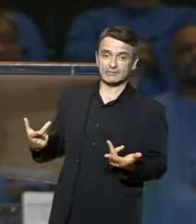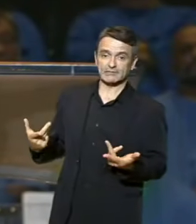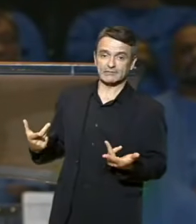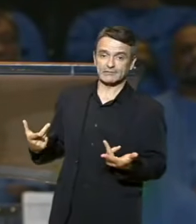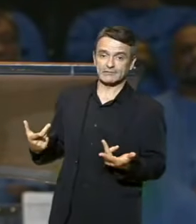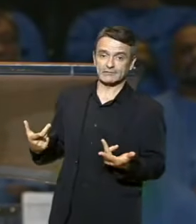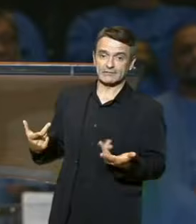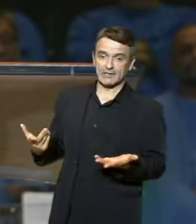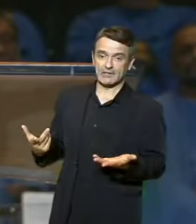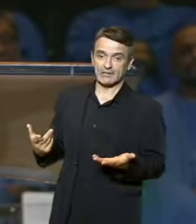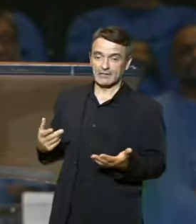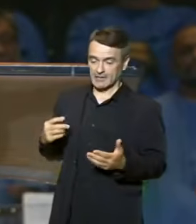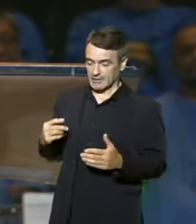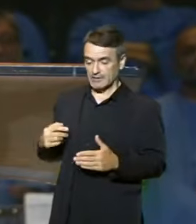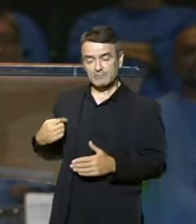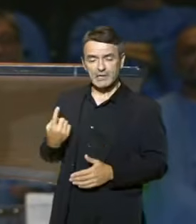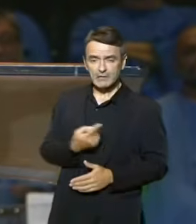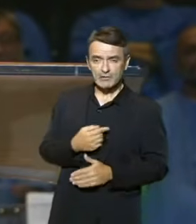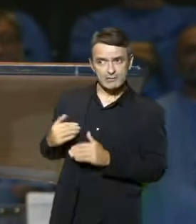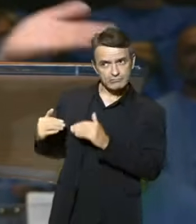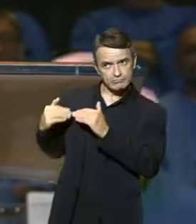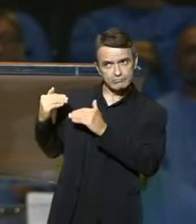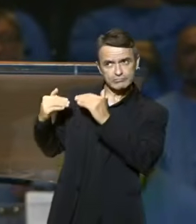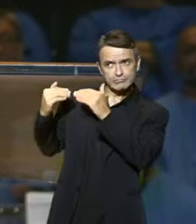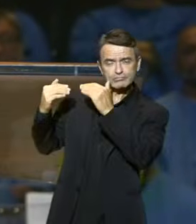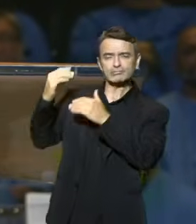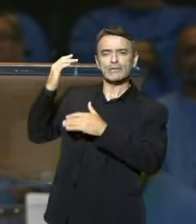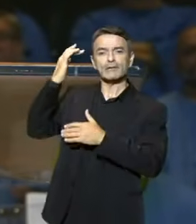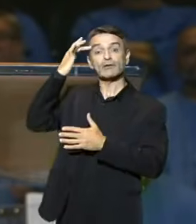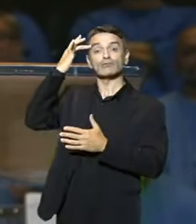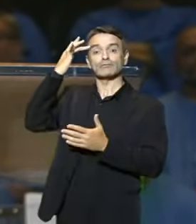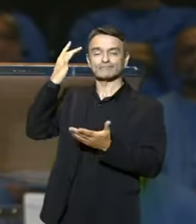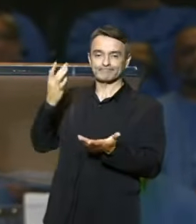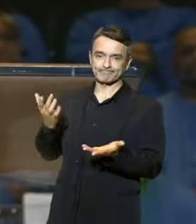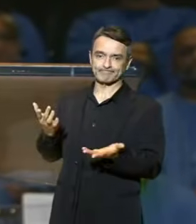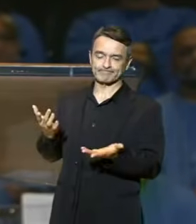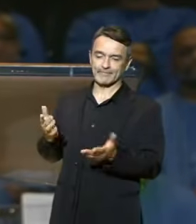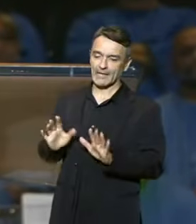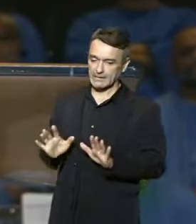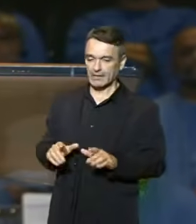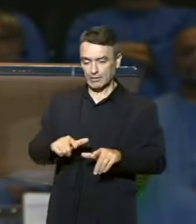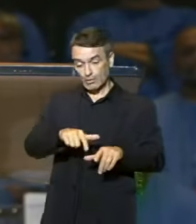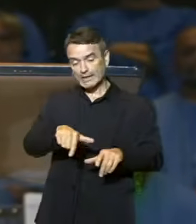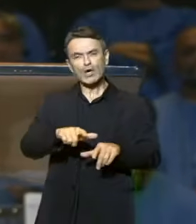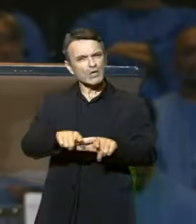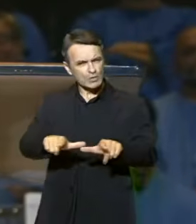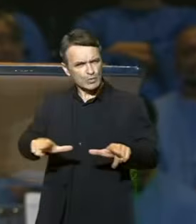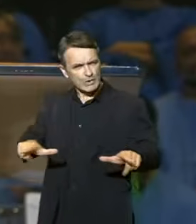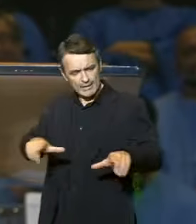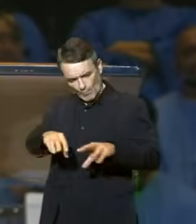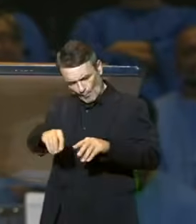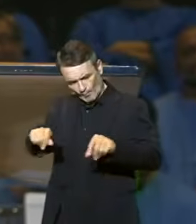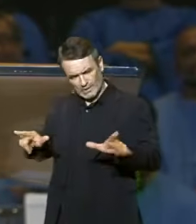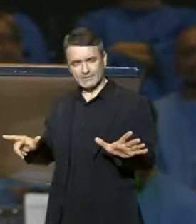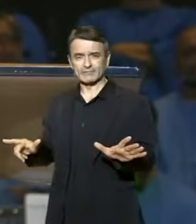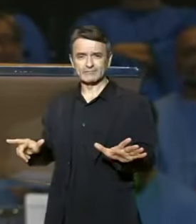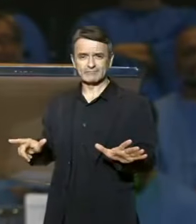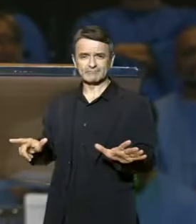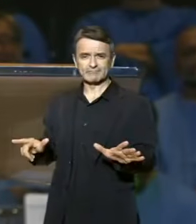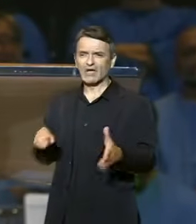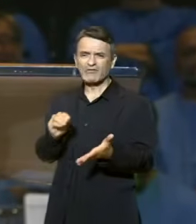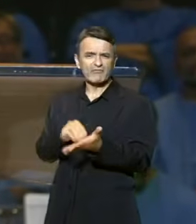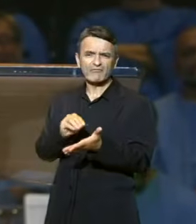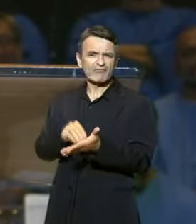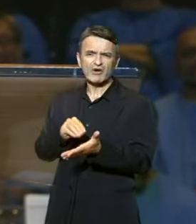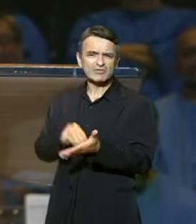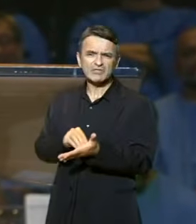de fartura, na verdade, porque farta tudo, não é? Você quer um monte de coisa e não pode ter.